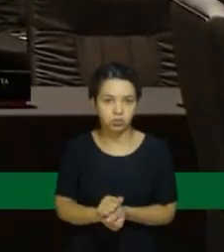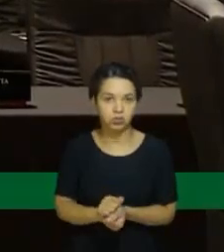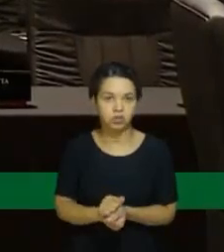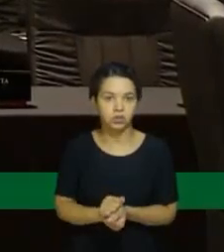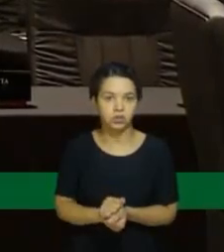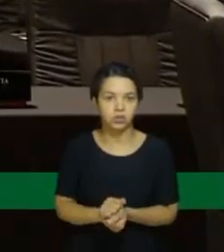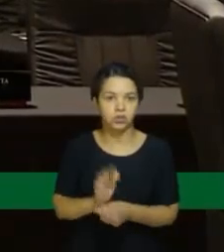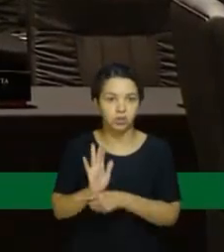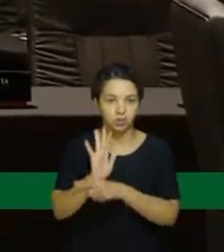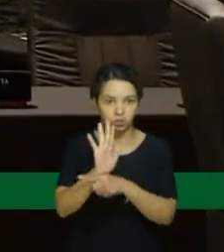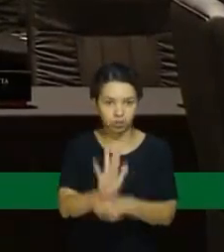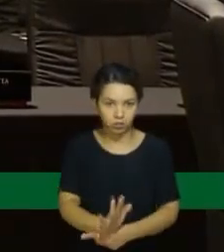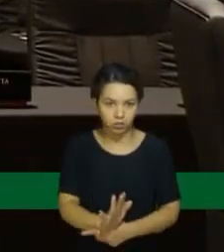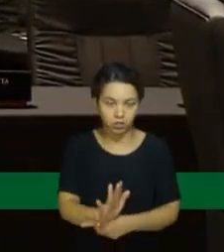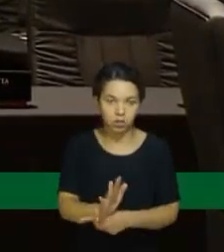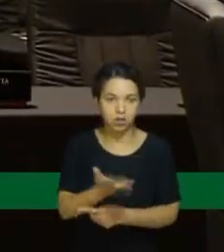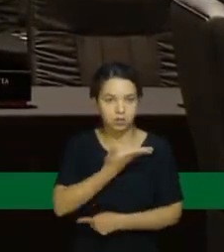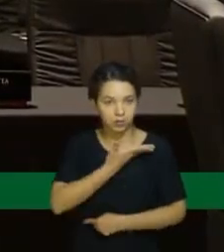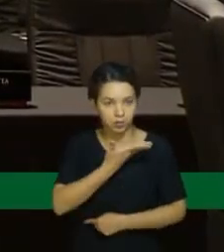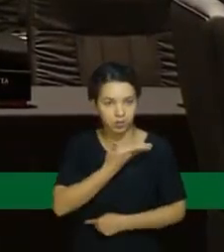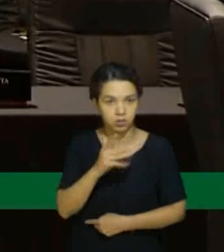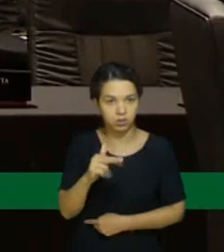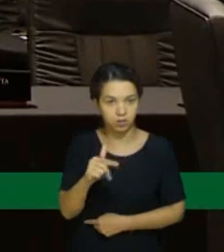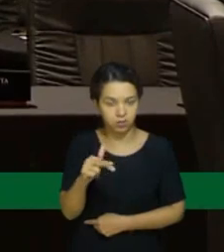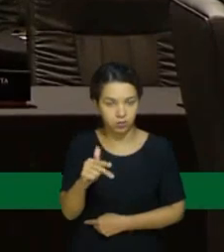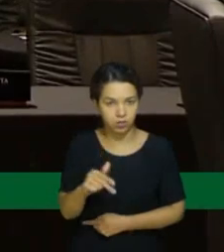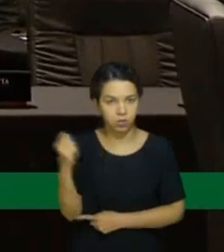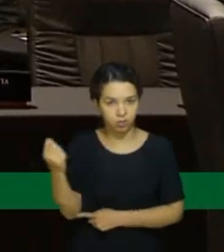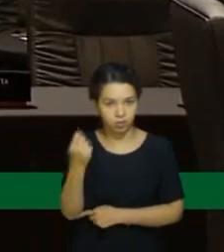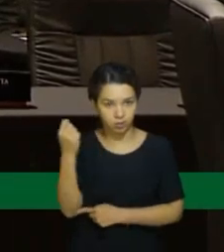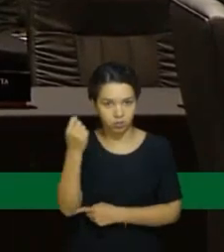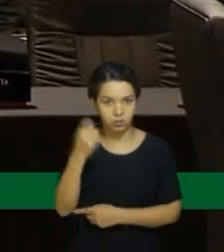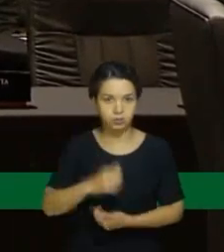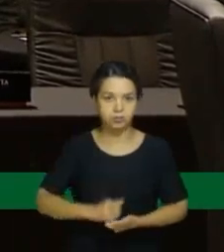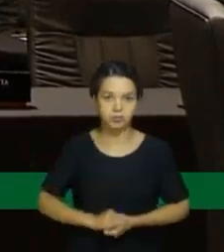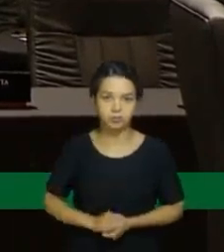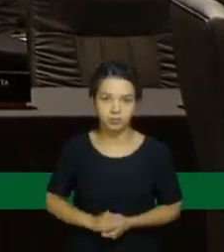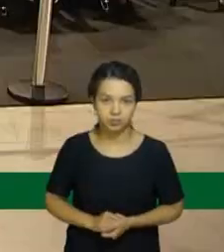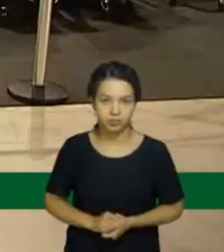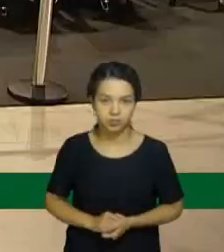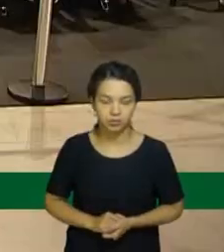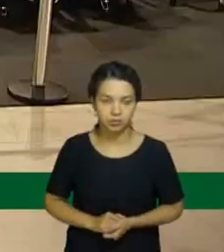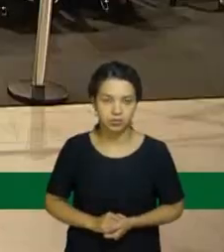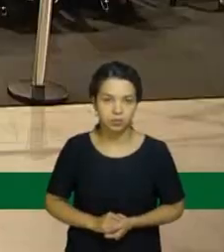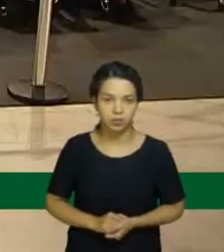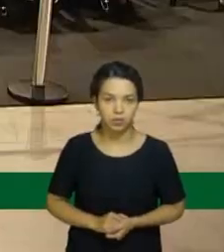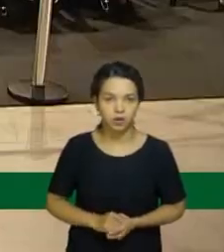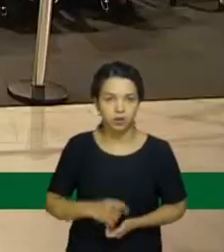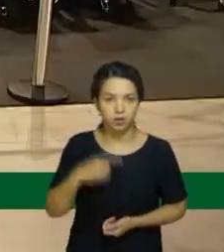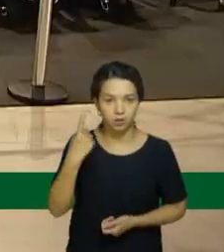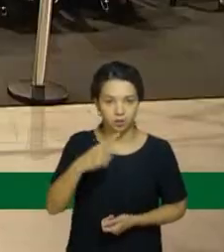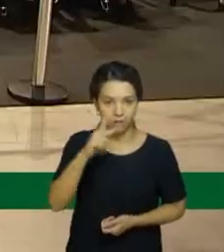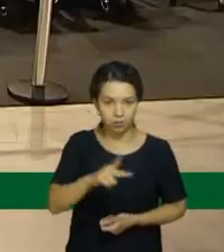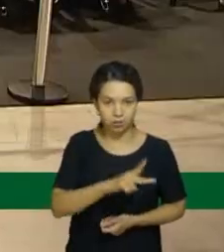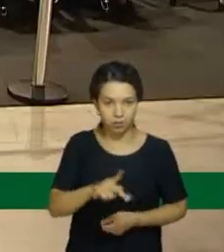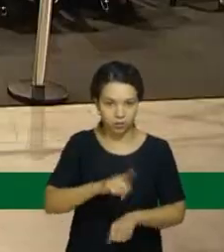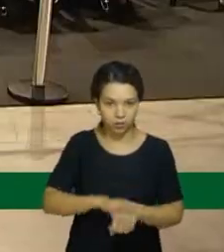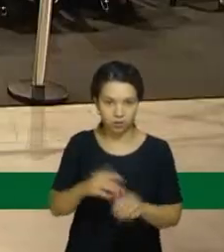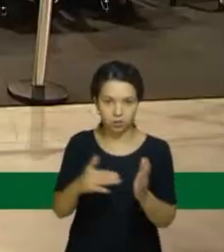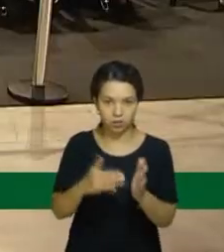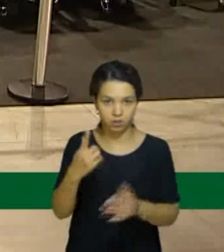de ajudar os nossos amigos irmãos do Rio Grande do Sul Muito obrigado senhor presidente Agora sim Deputado Padre Pedro BR ceira vossa excelência tem